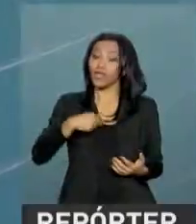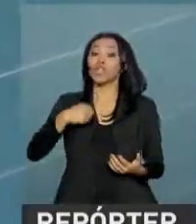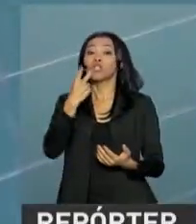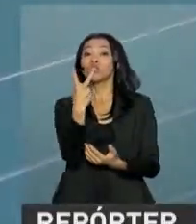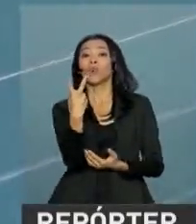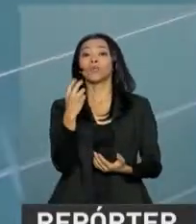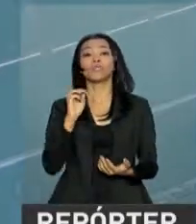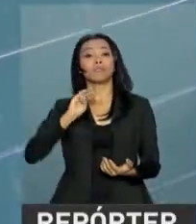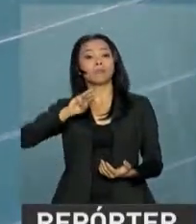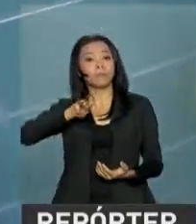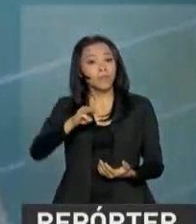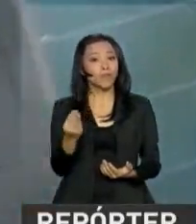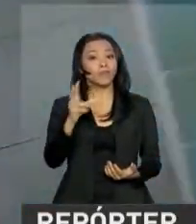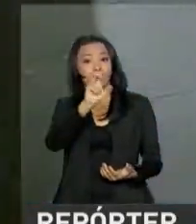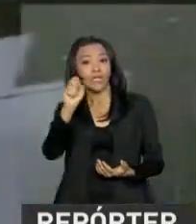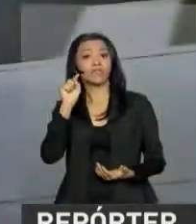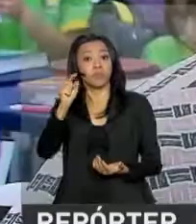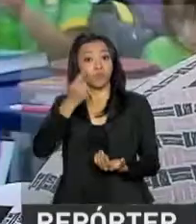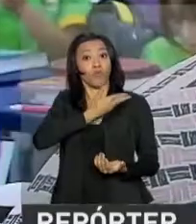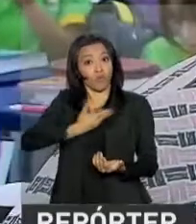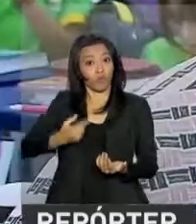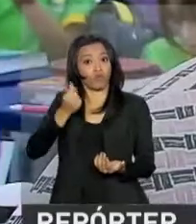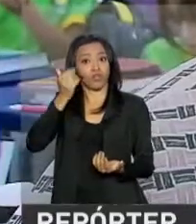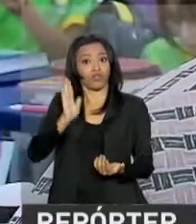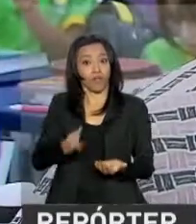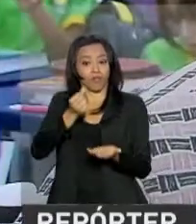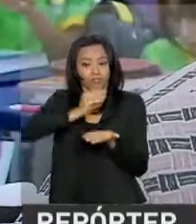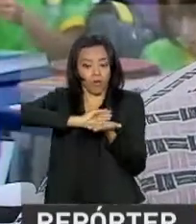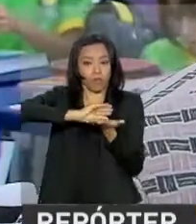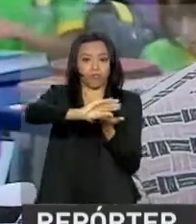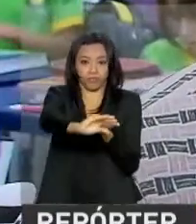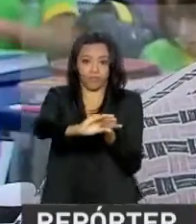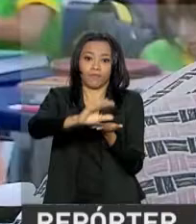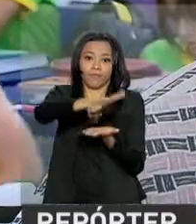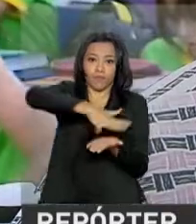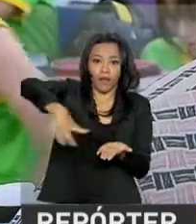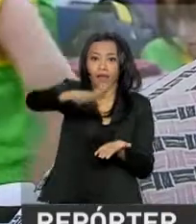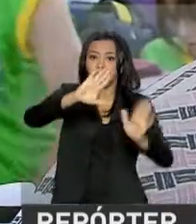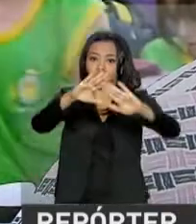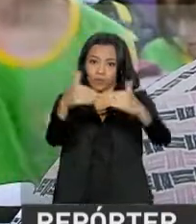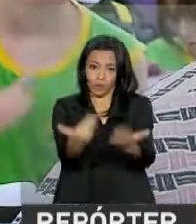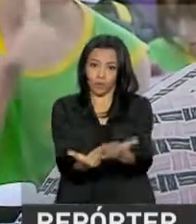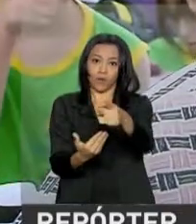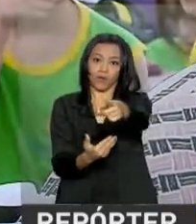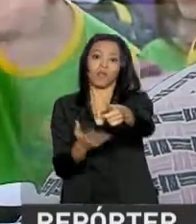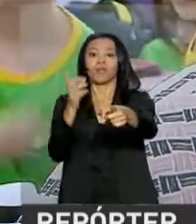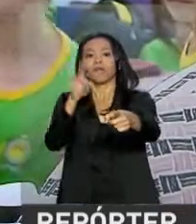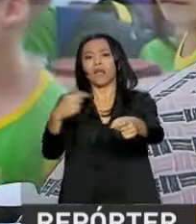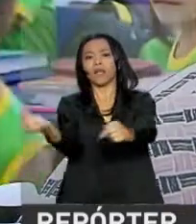R$ 2,5 milhões em recursos para as escolas de Boa Vista. Essa verba, olha, é muito importante, uma